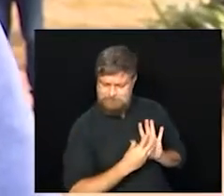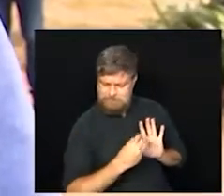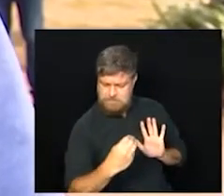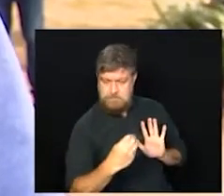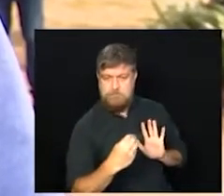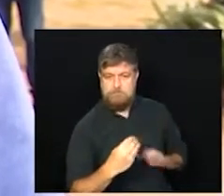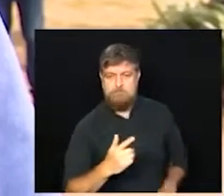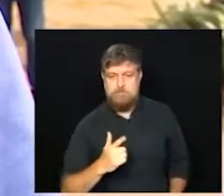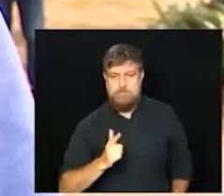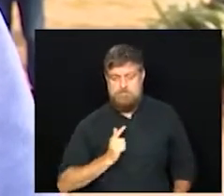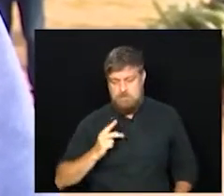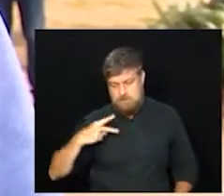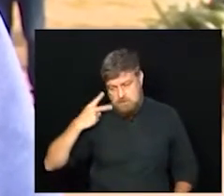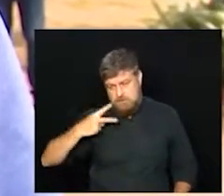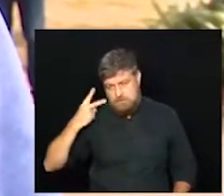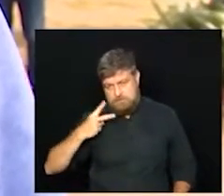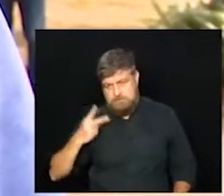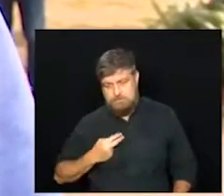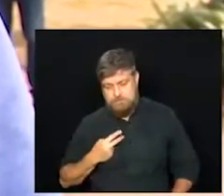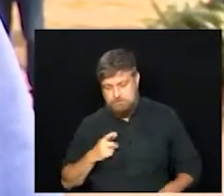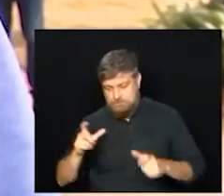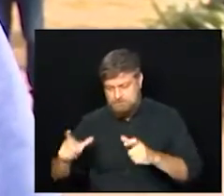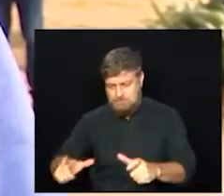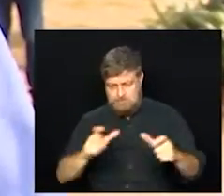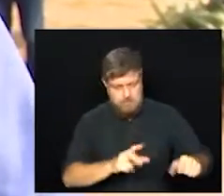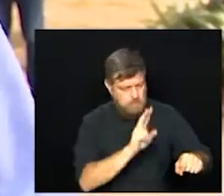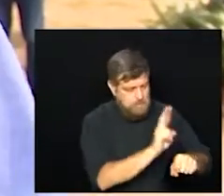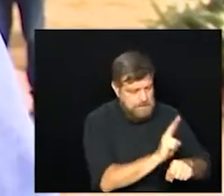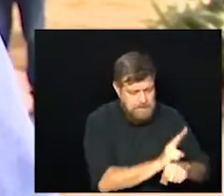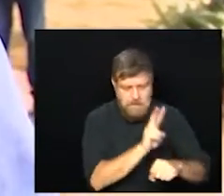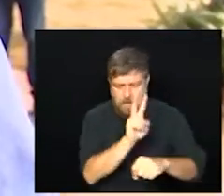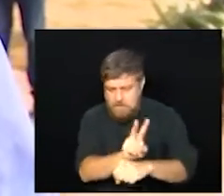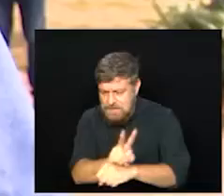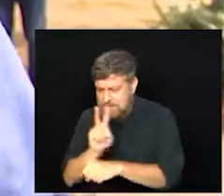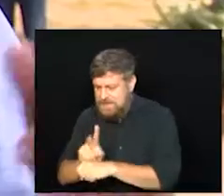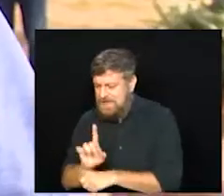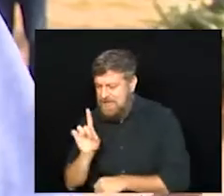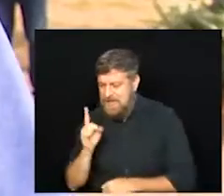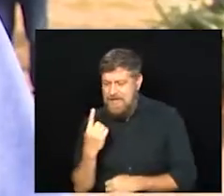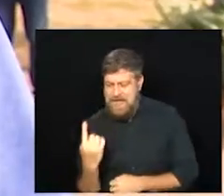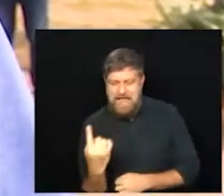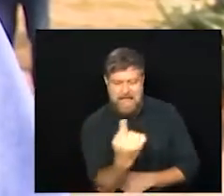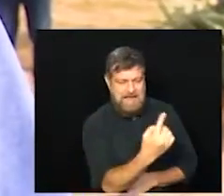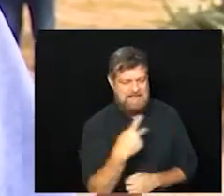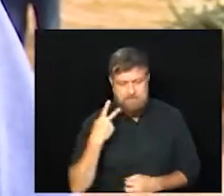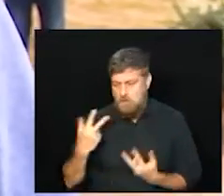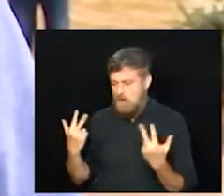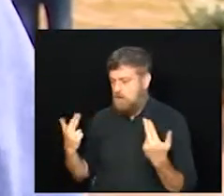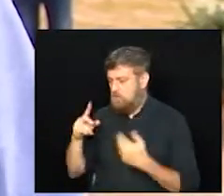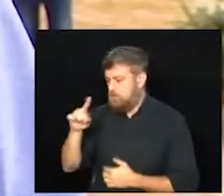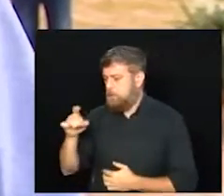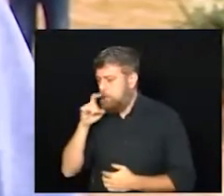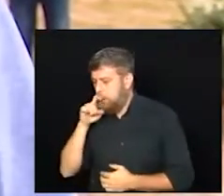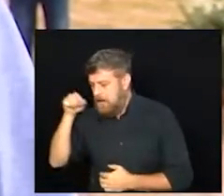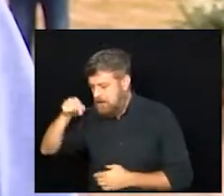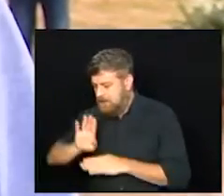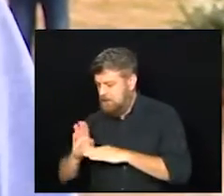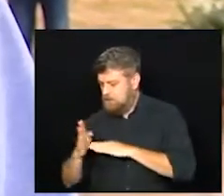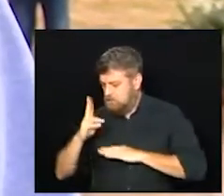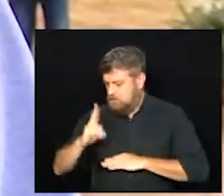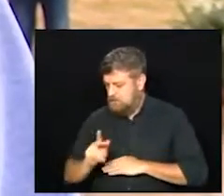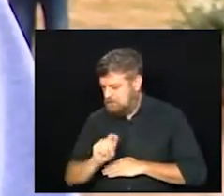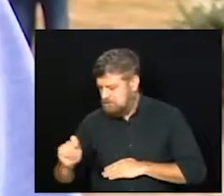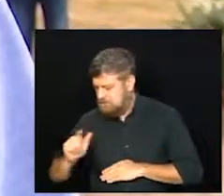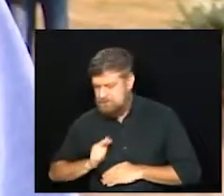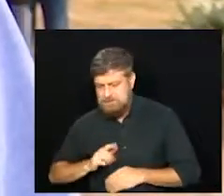nós, colegas de Câmara, cuidar da sua região, porque eu não tenho dúvida que se cada vereador fizer o que o nosso amigo faz aqui na Anchieta, a cidade vai estar muito